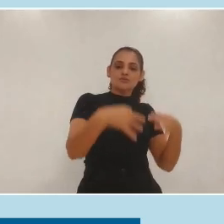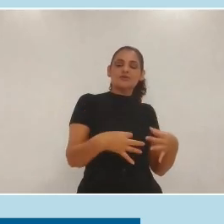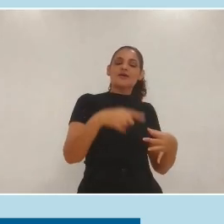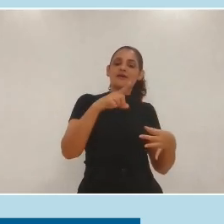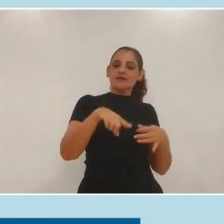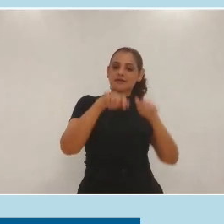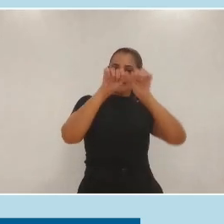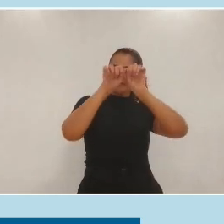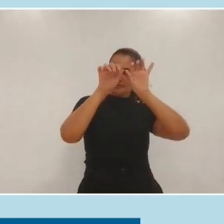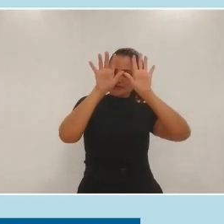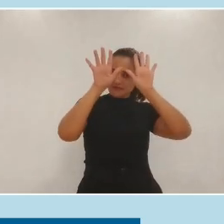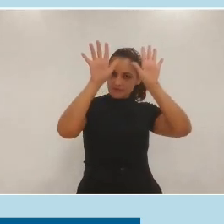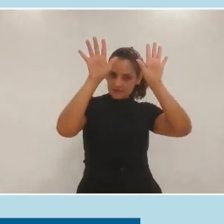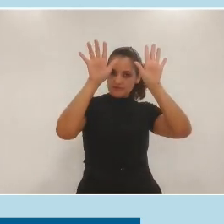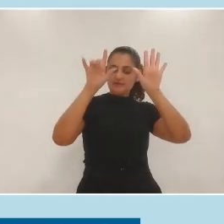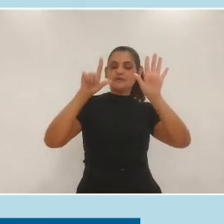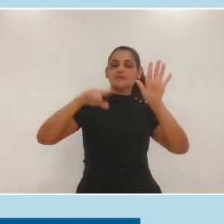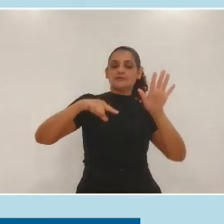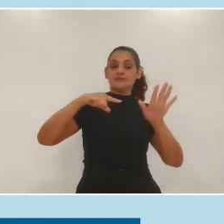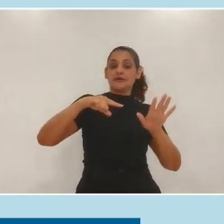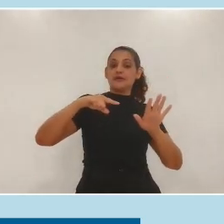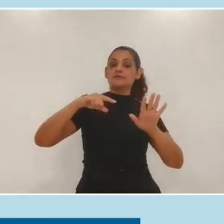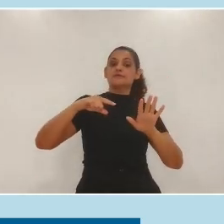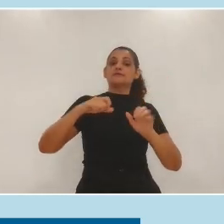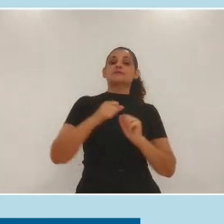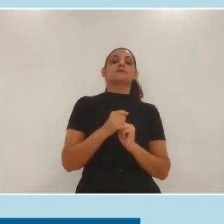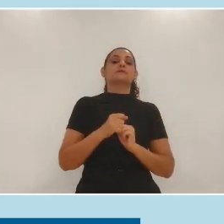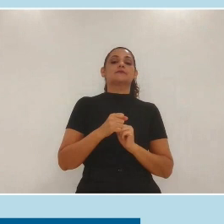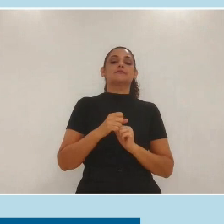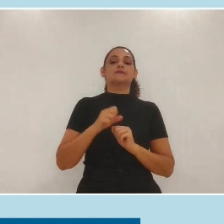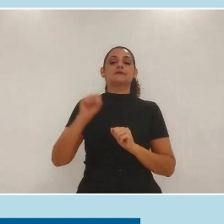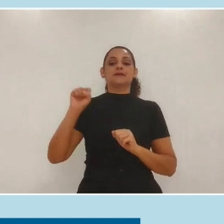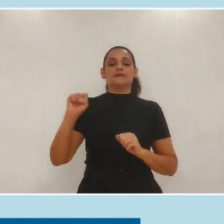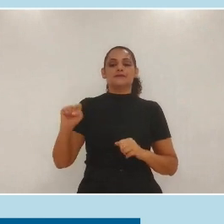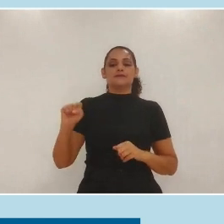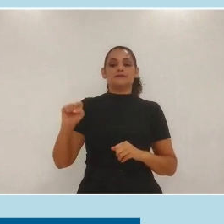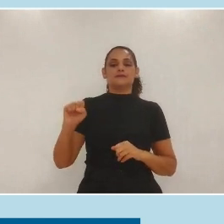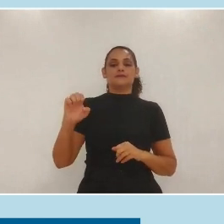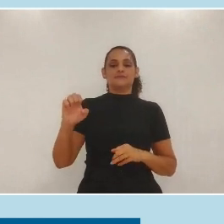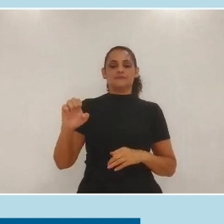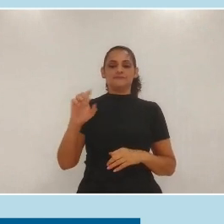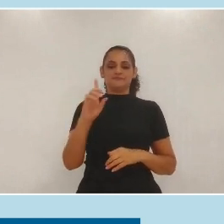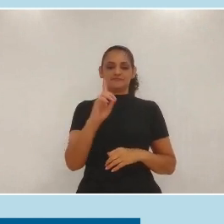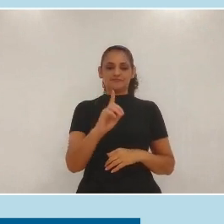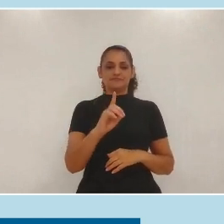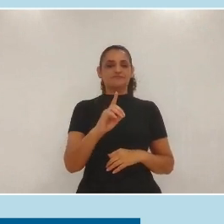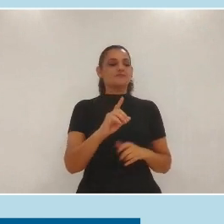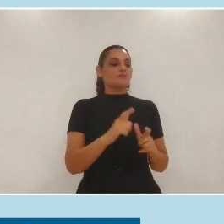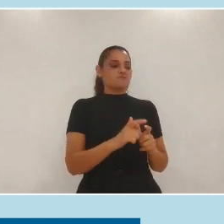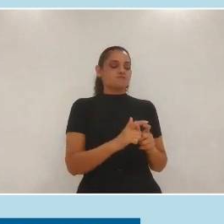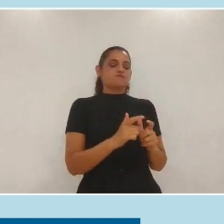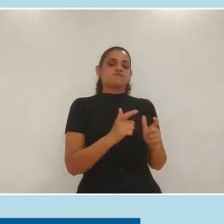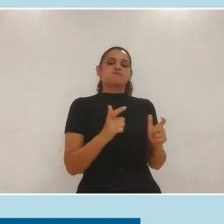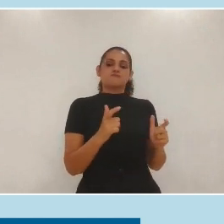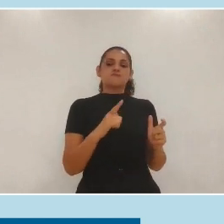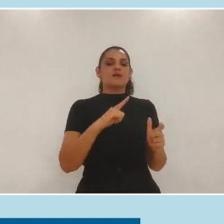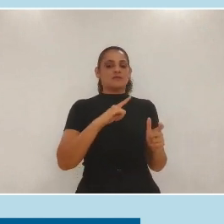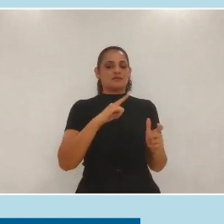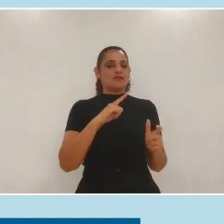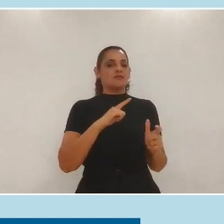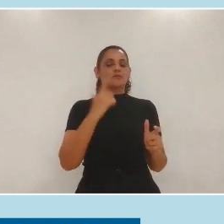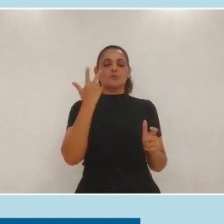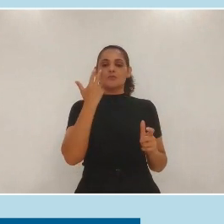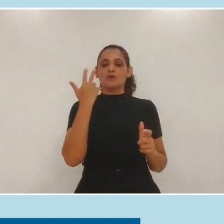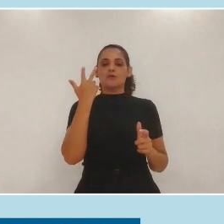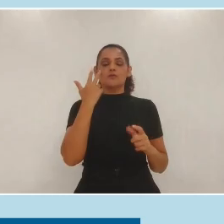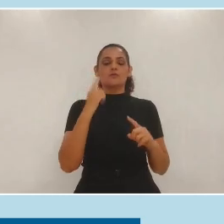autistas, essa síndrome, ela tem uma maior prevalência. Se eu pegar toda